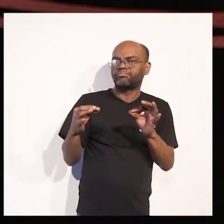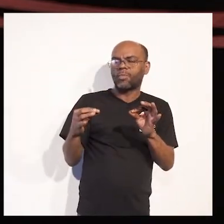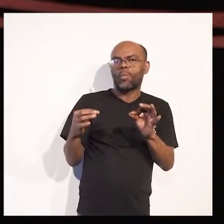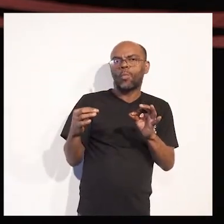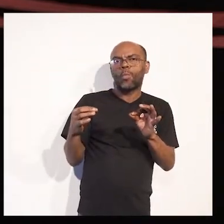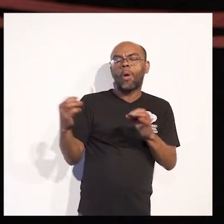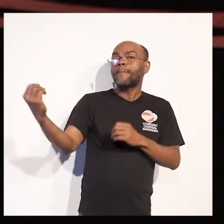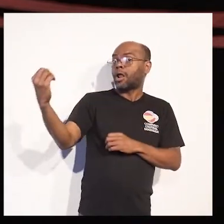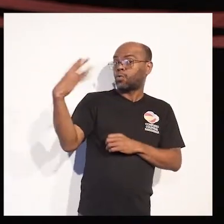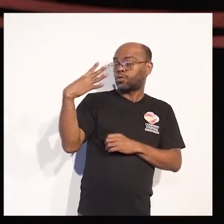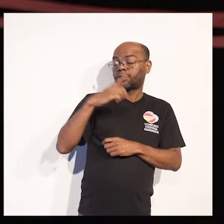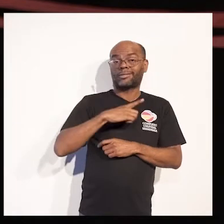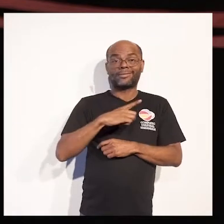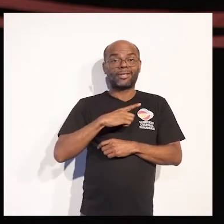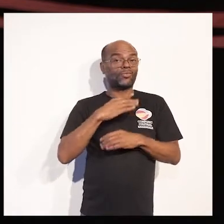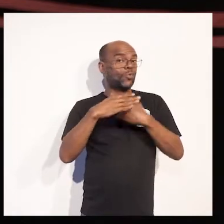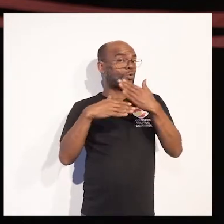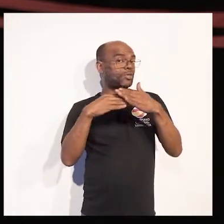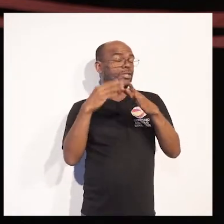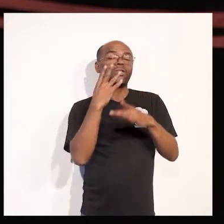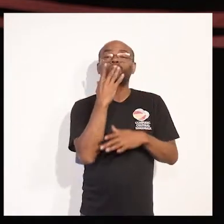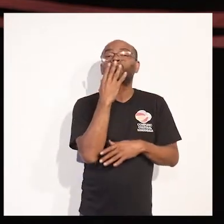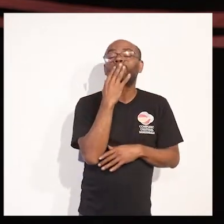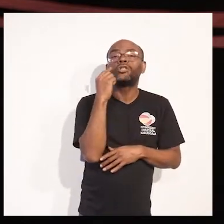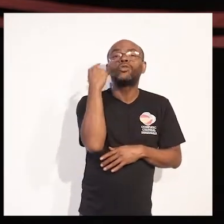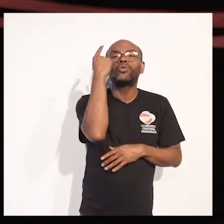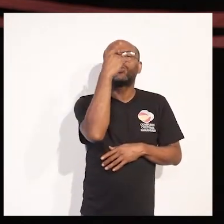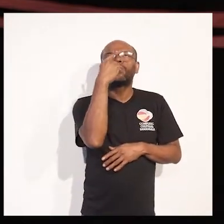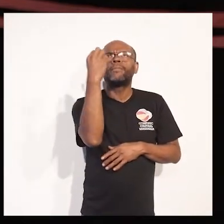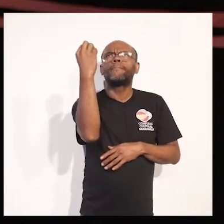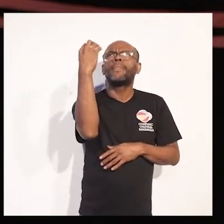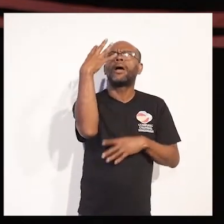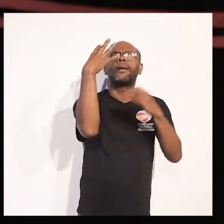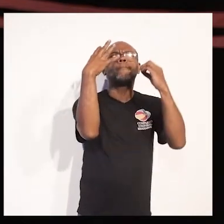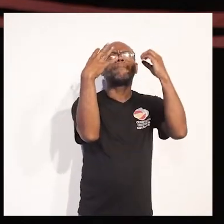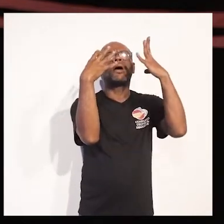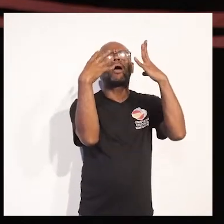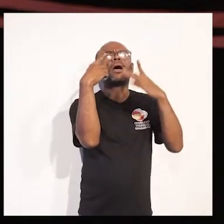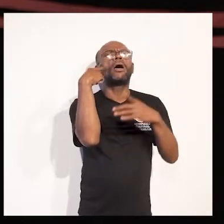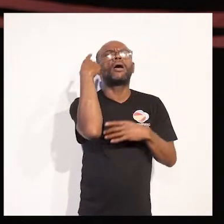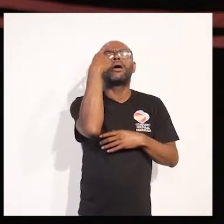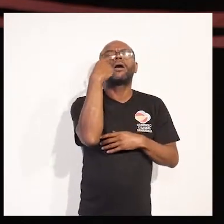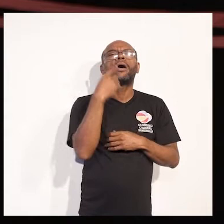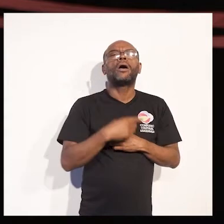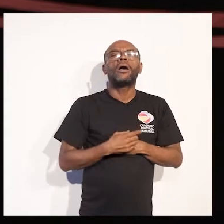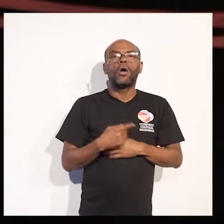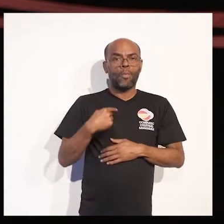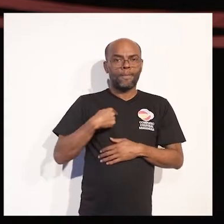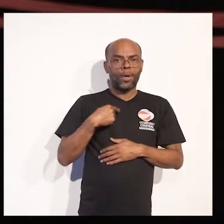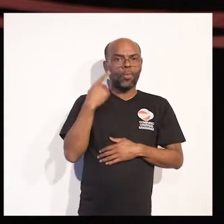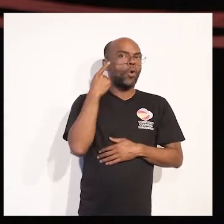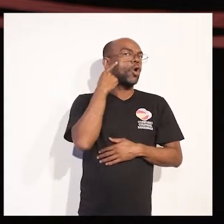todas as cores, luz do sol, e um olho perfeito, que todos os cones e bastonetes estejam funcionando. O meu olho pode